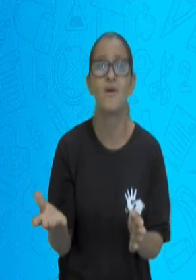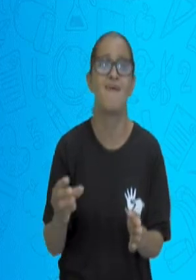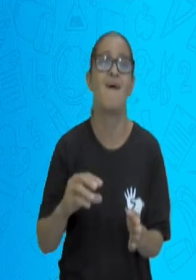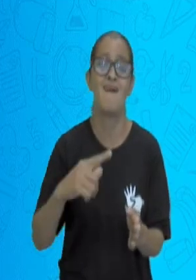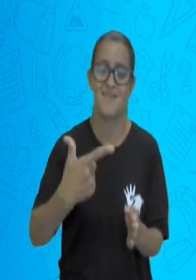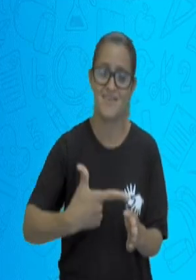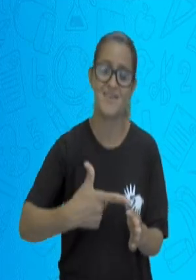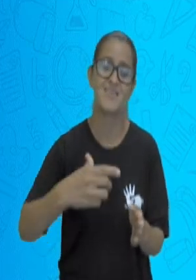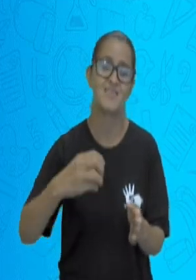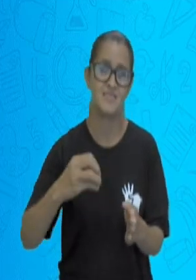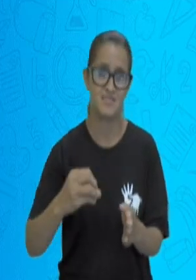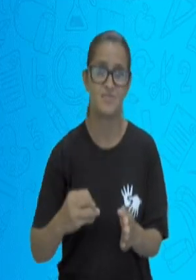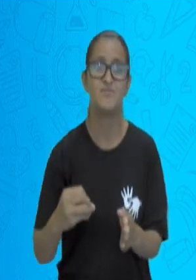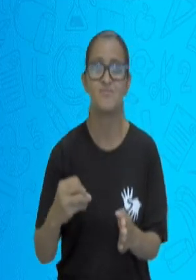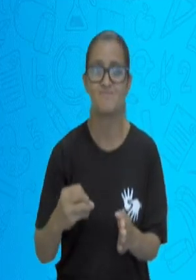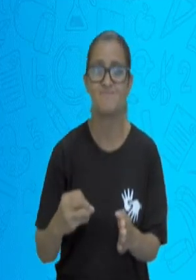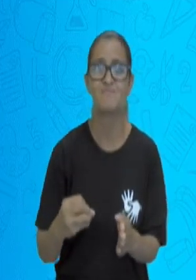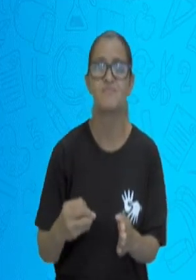o 20.